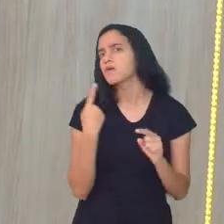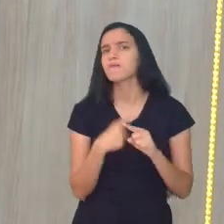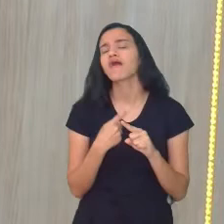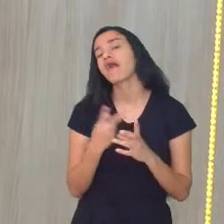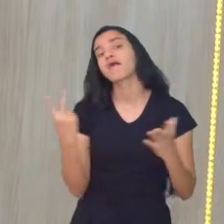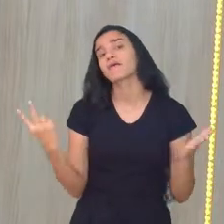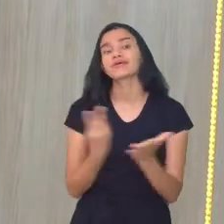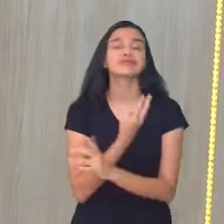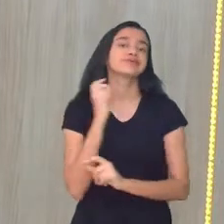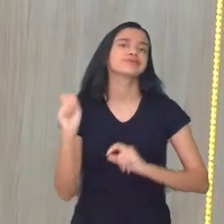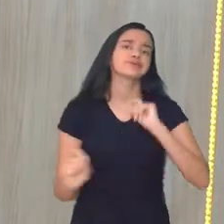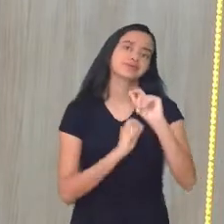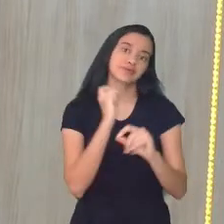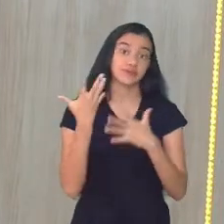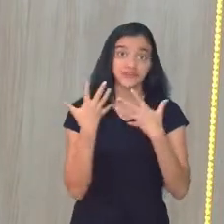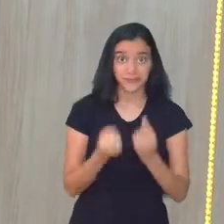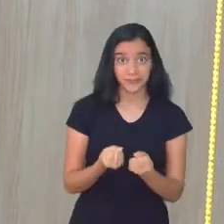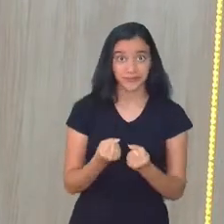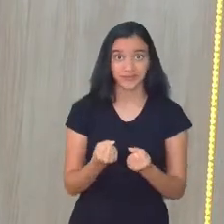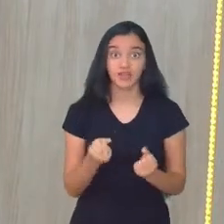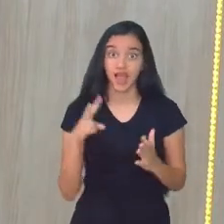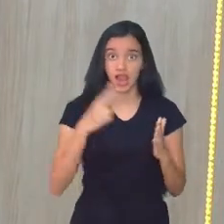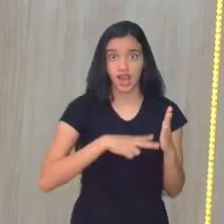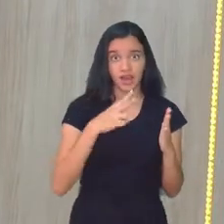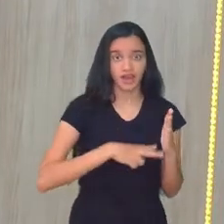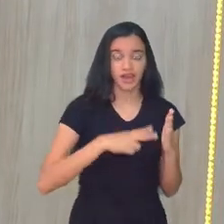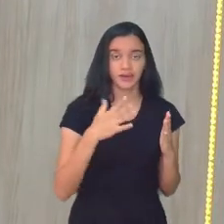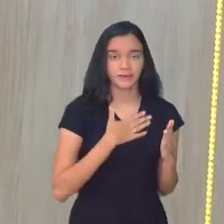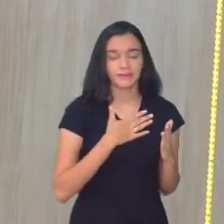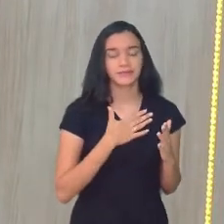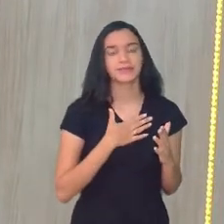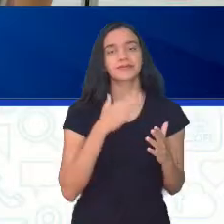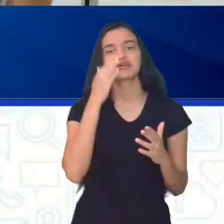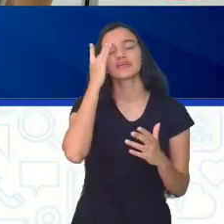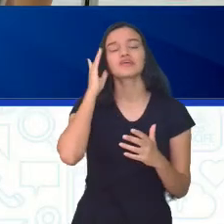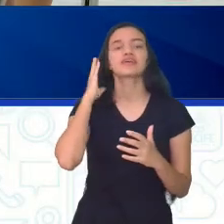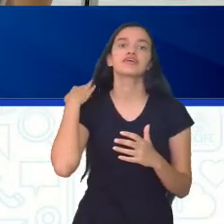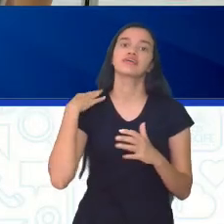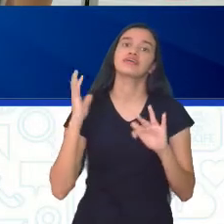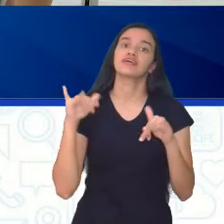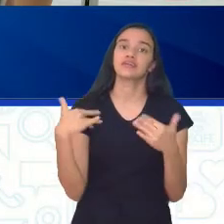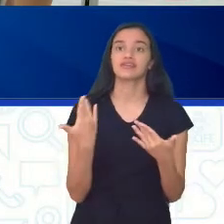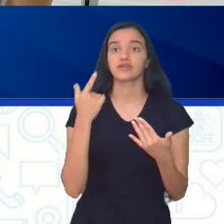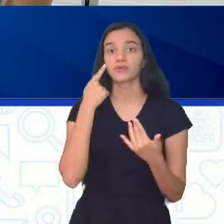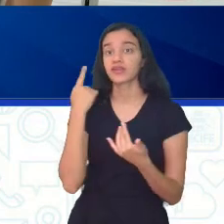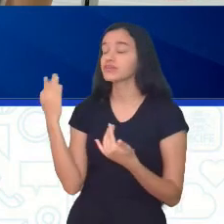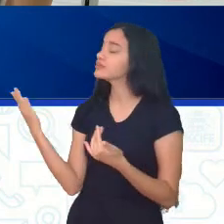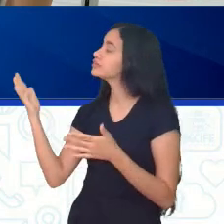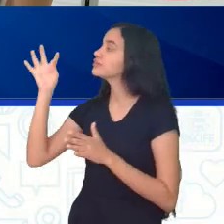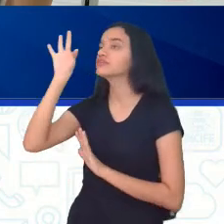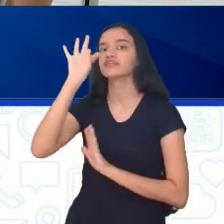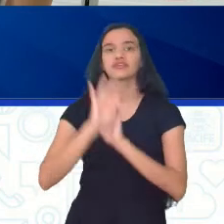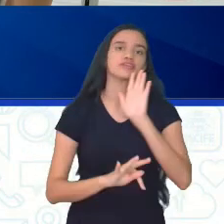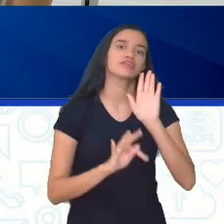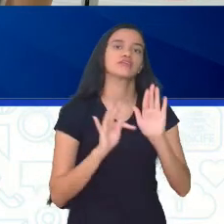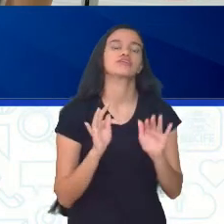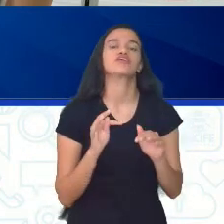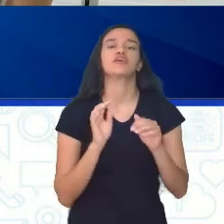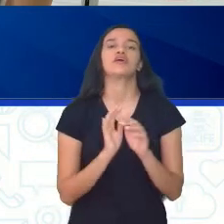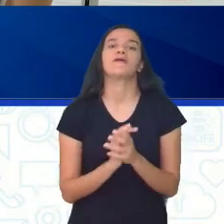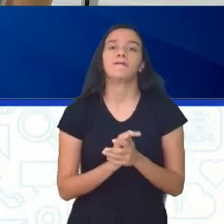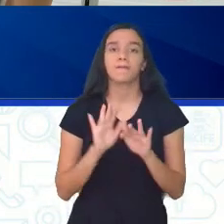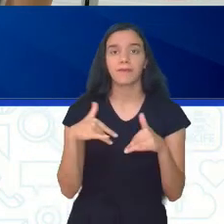que aconteceu? Então, vamos lá, vamos ler comigo, em relação aí a esse texto que fala sobre os atos